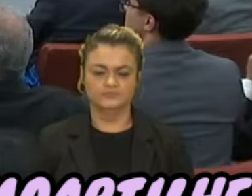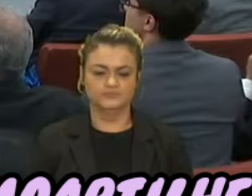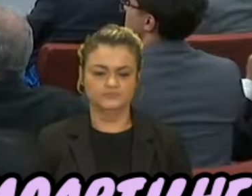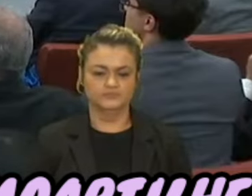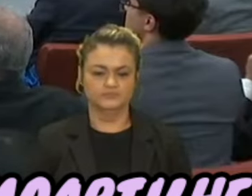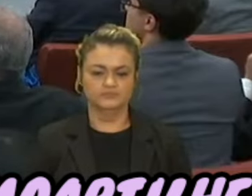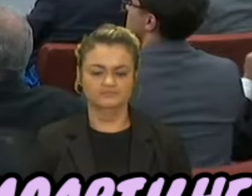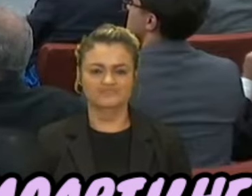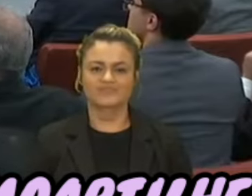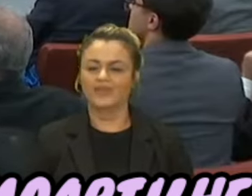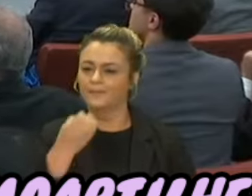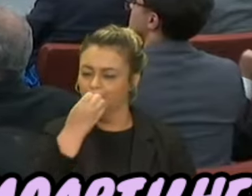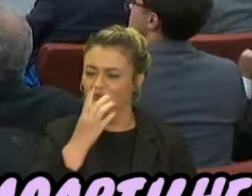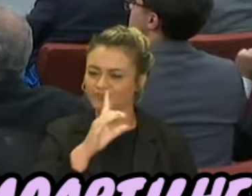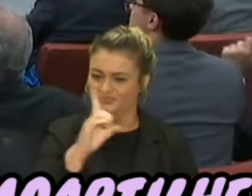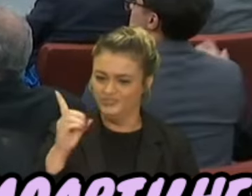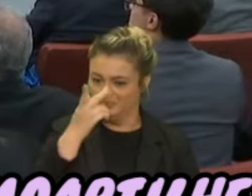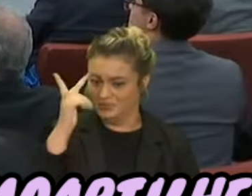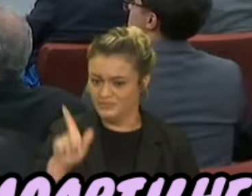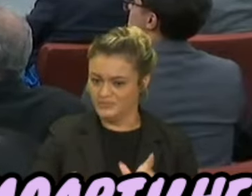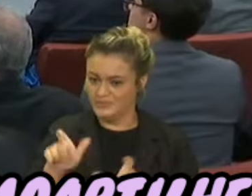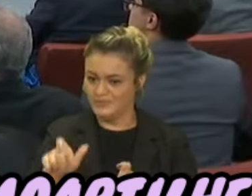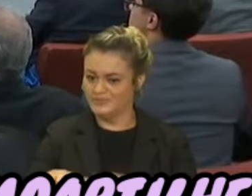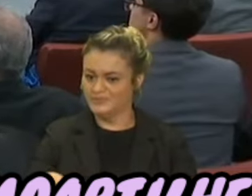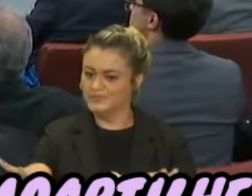Bom dia a todos.